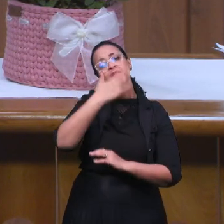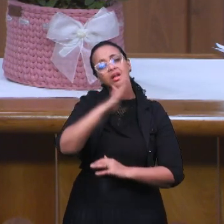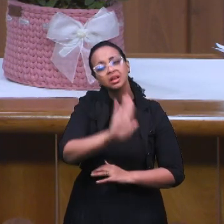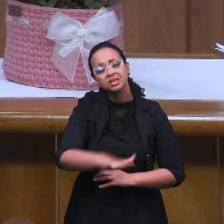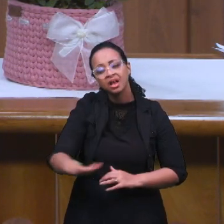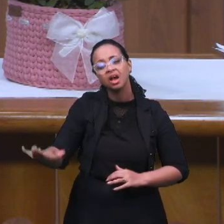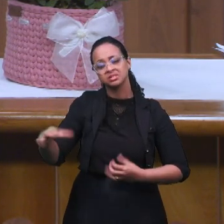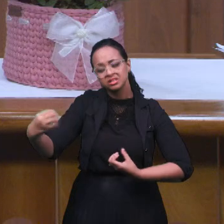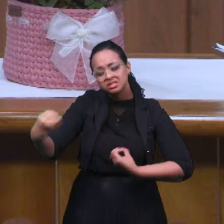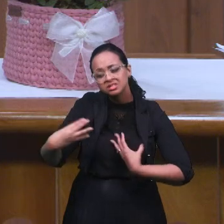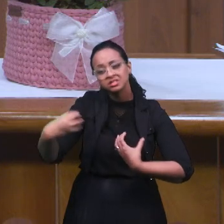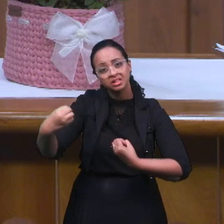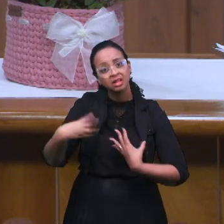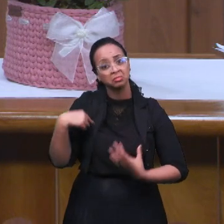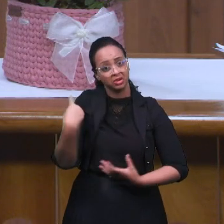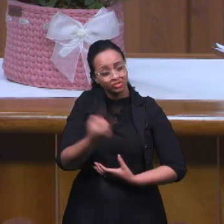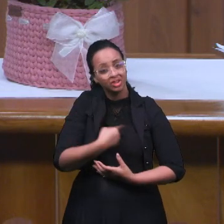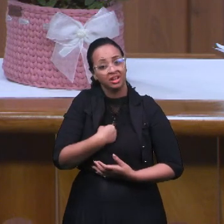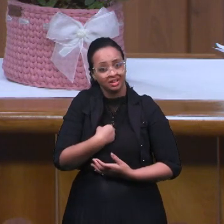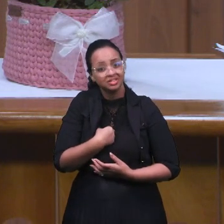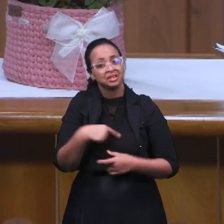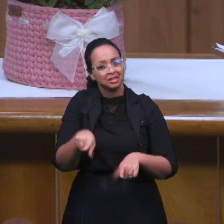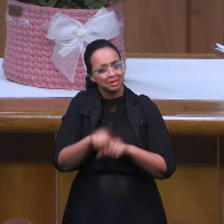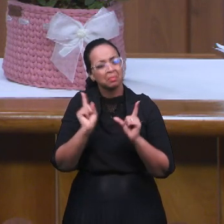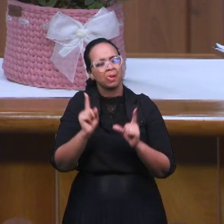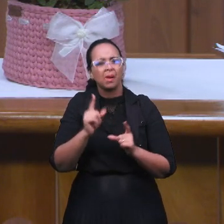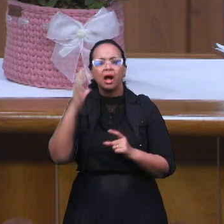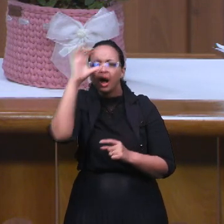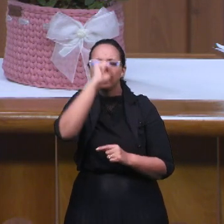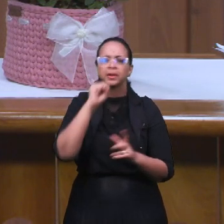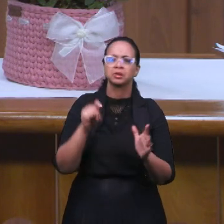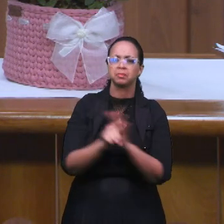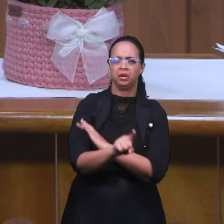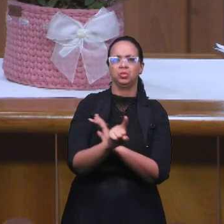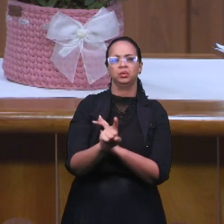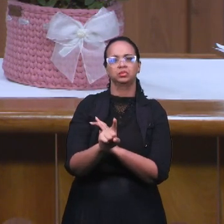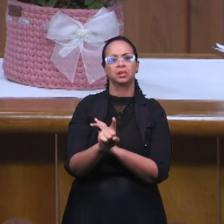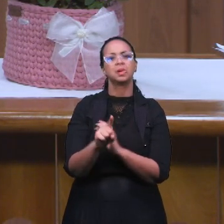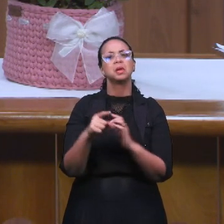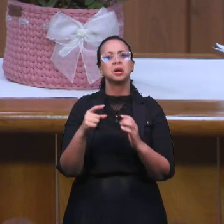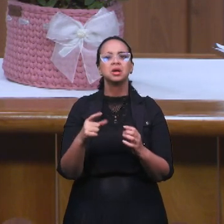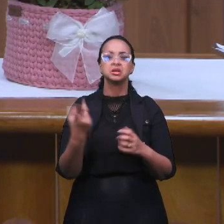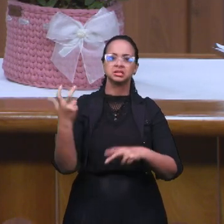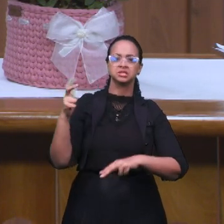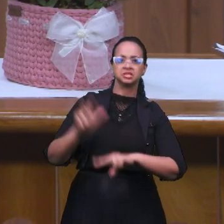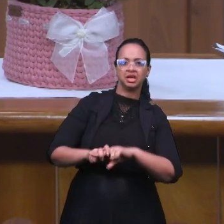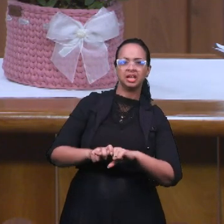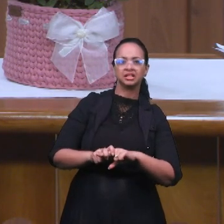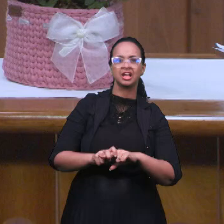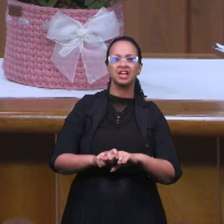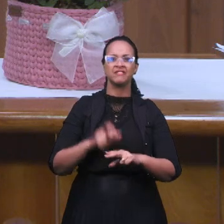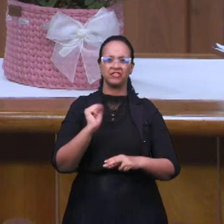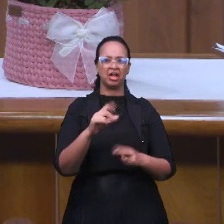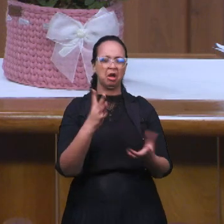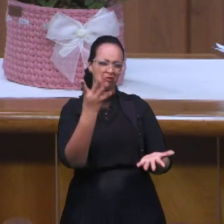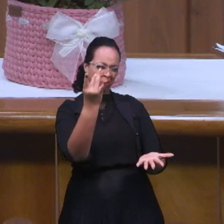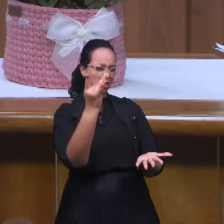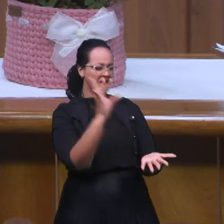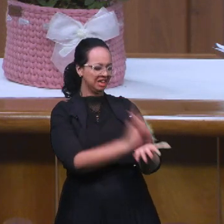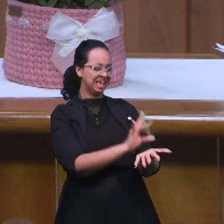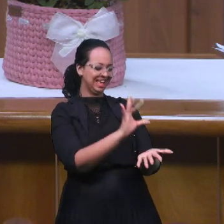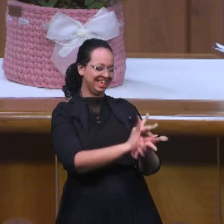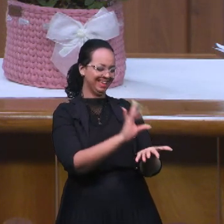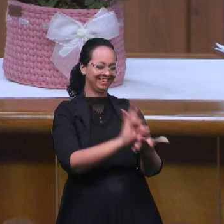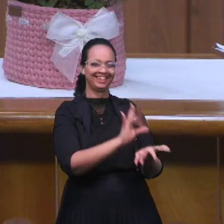os ensinos, aprenda com as perguntas, sente-se, perca tempo, em vez de você estar colecionando figurinha, você